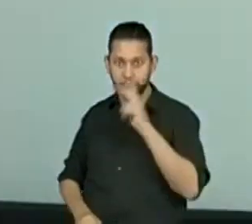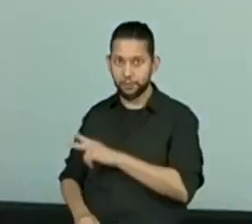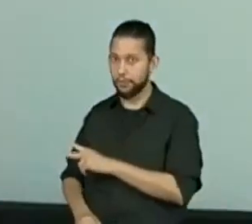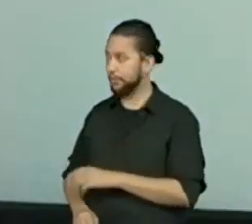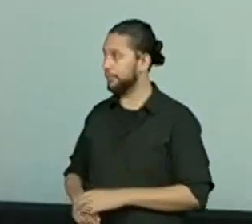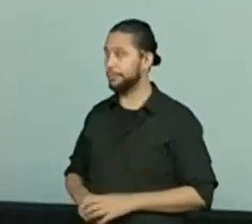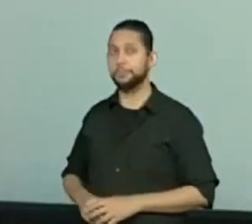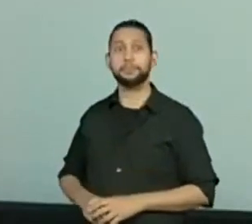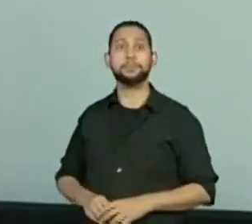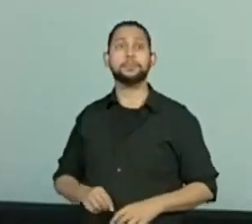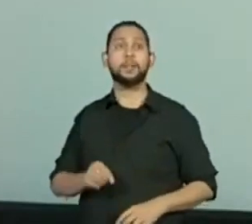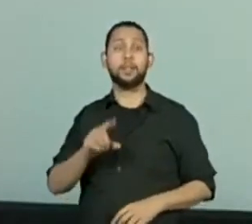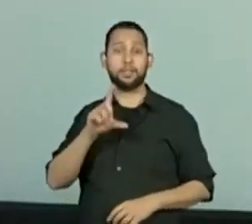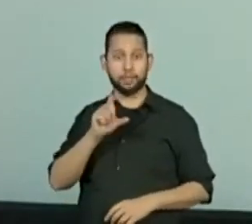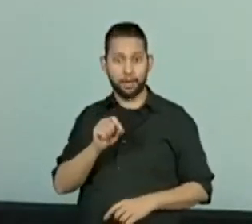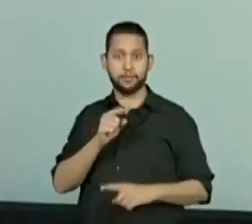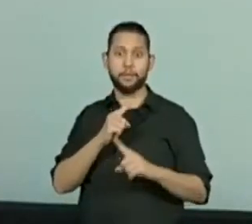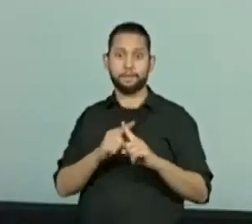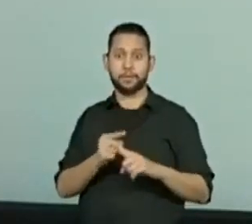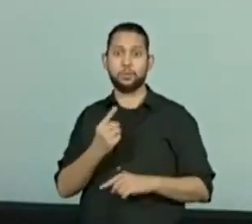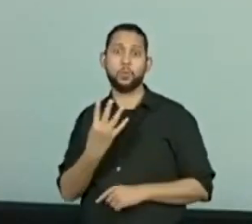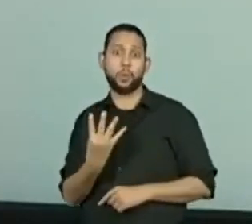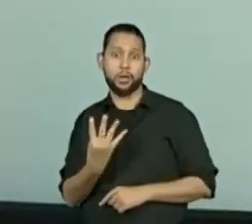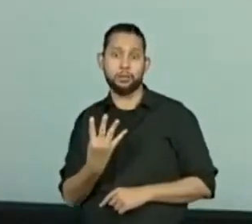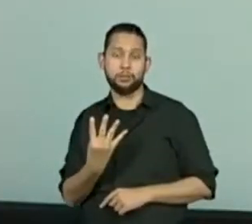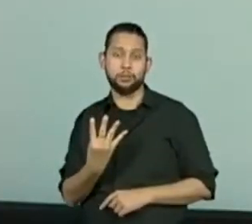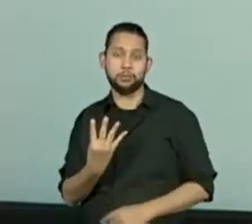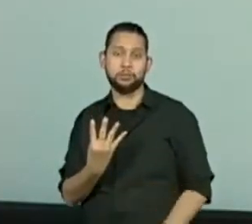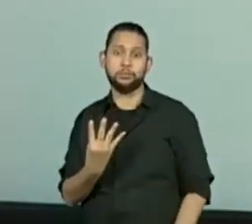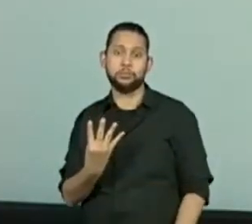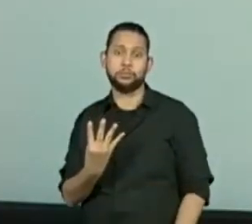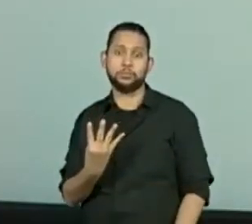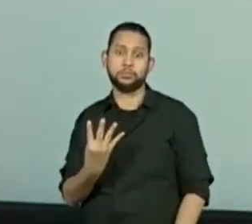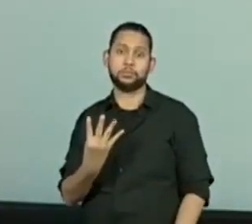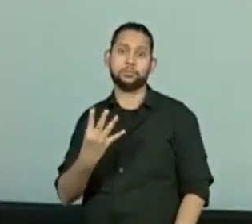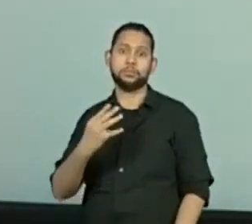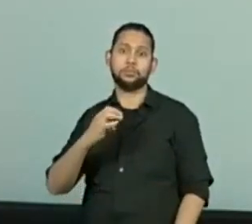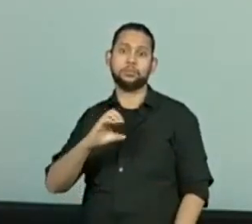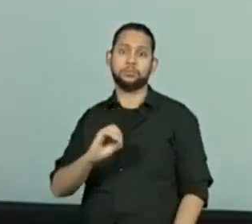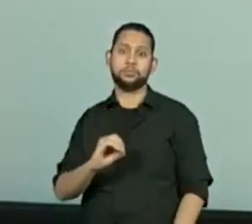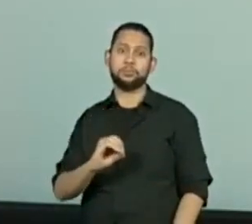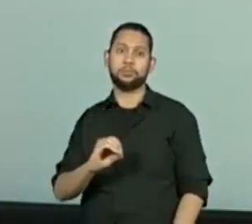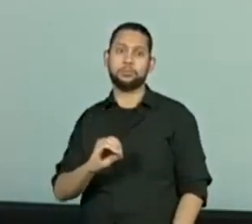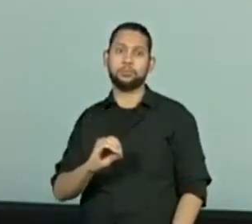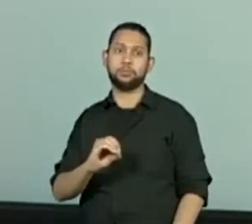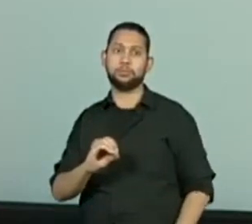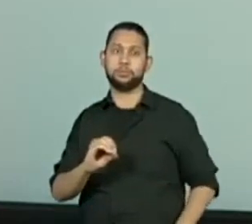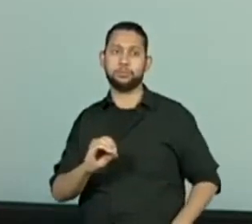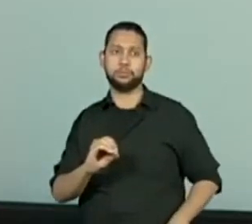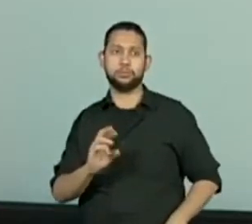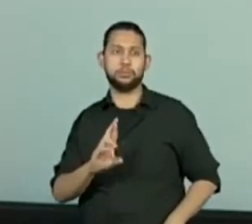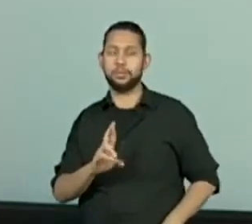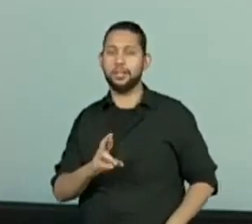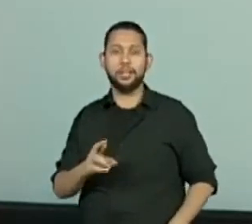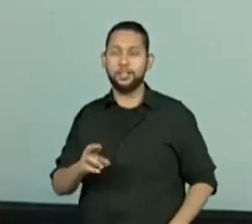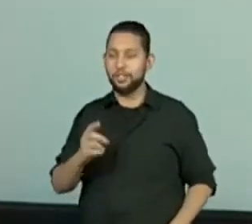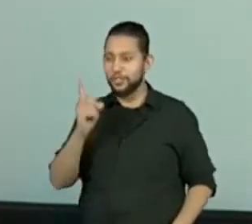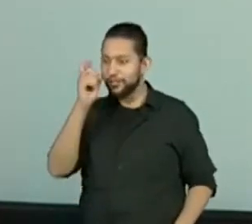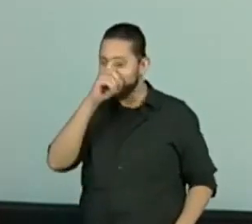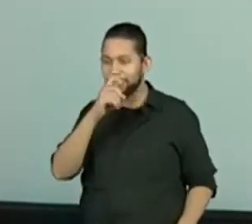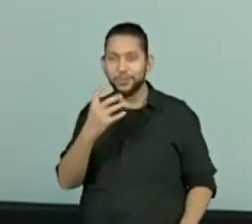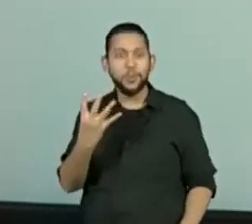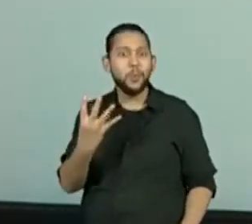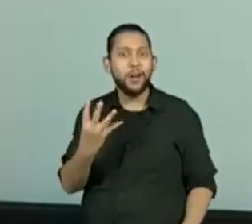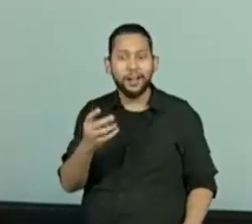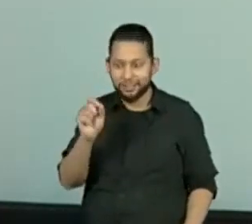e 10 vezes quatro reais eu vou obter se apronta uma dificuldade